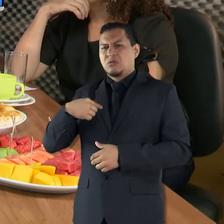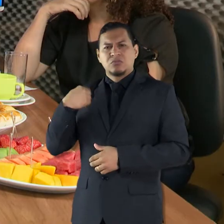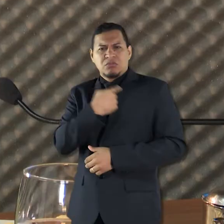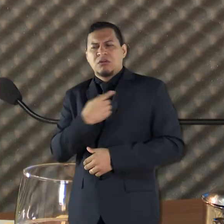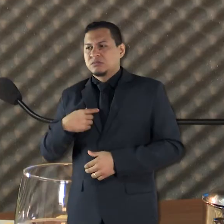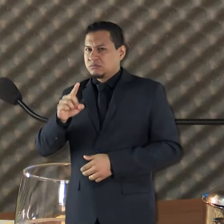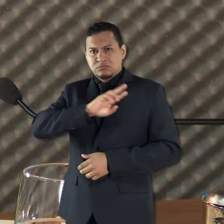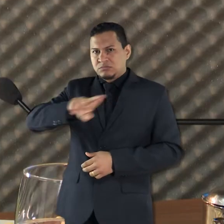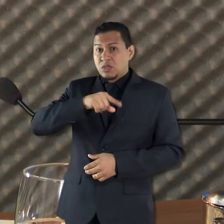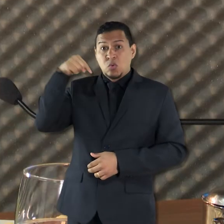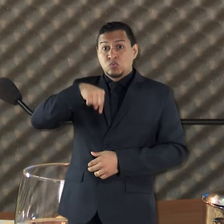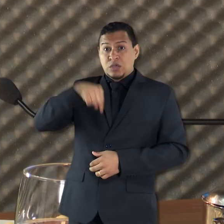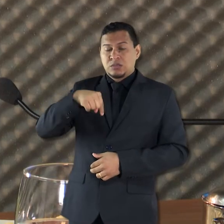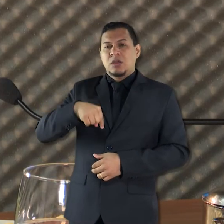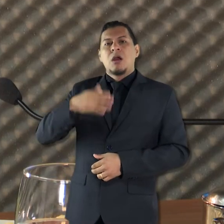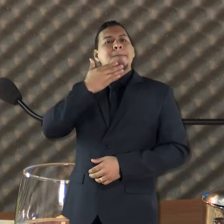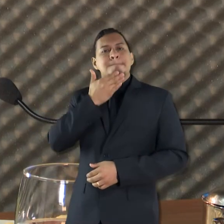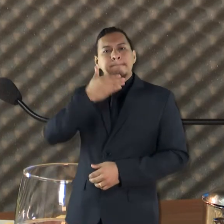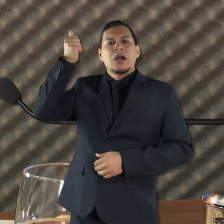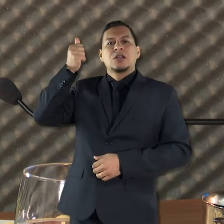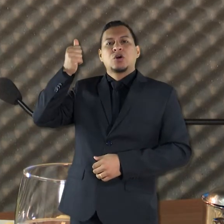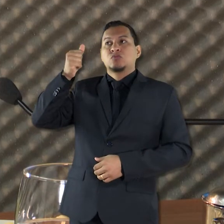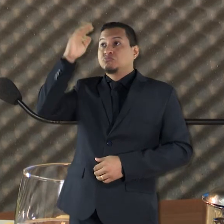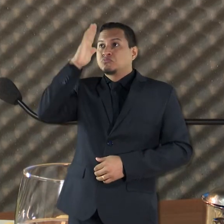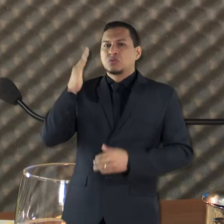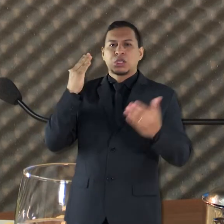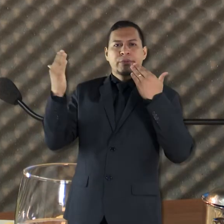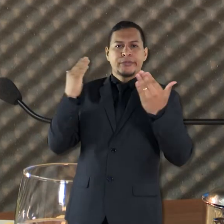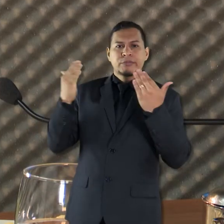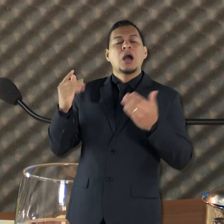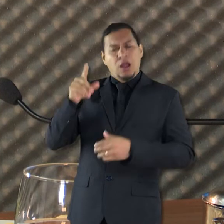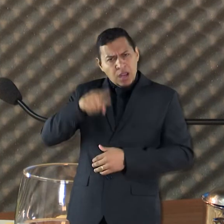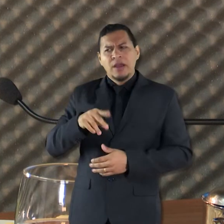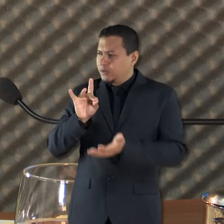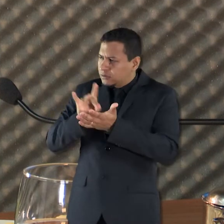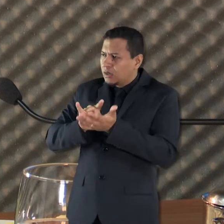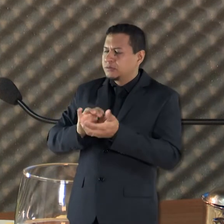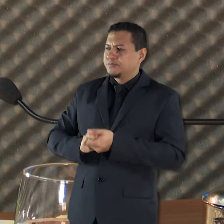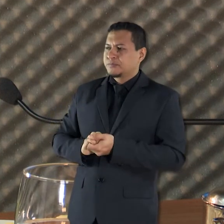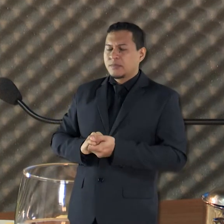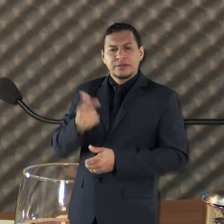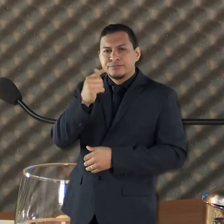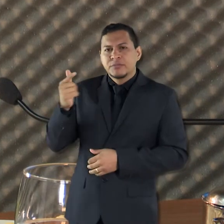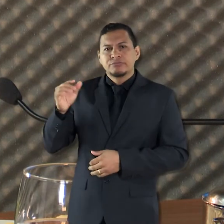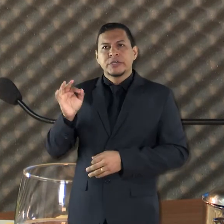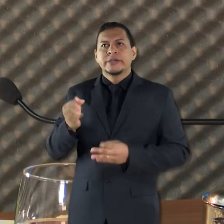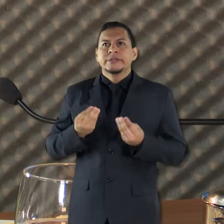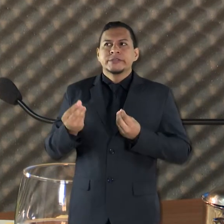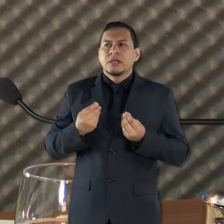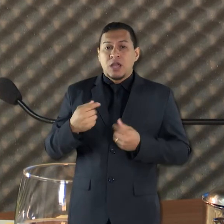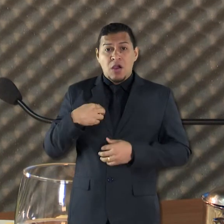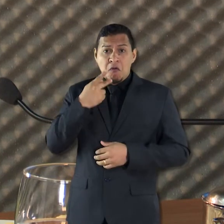que o nosso tribunal é um dos melhores do Brasil. Nessa questão de acesso à justiça, prestação jurisdicional, e não